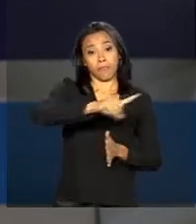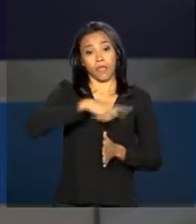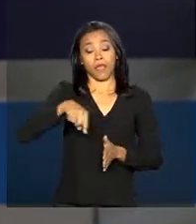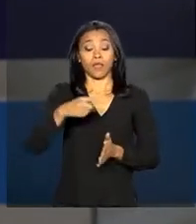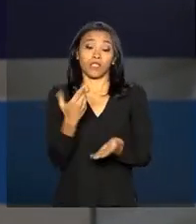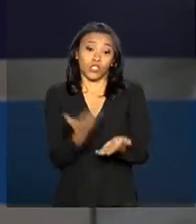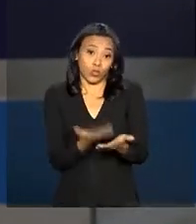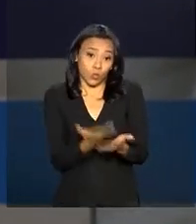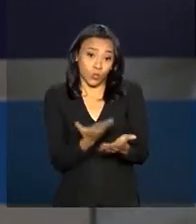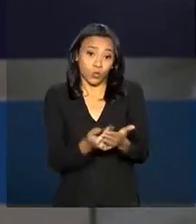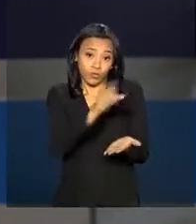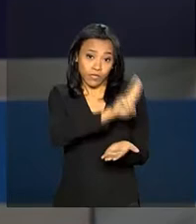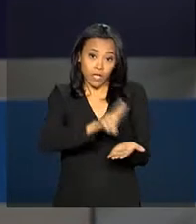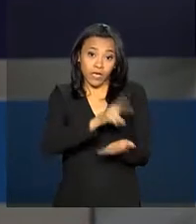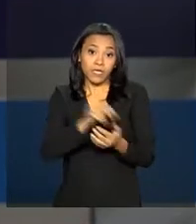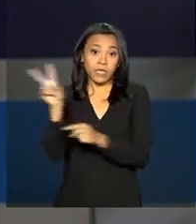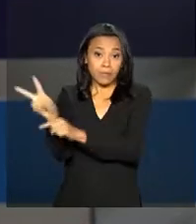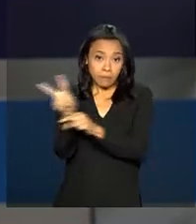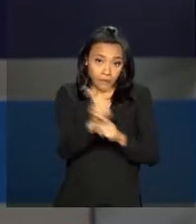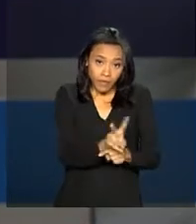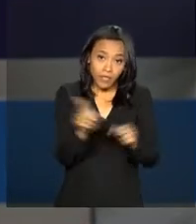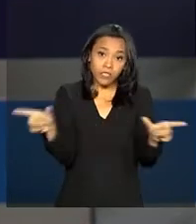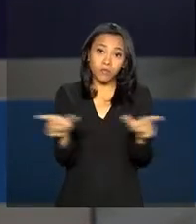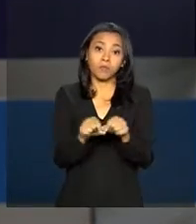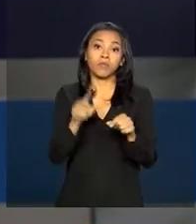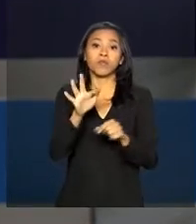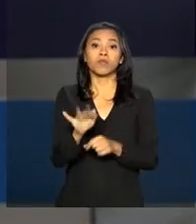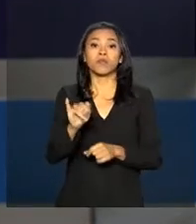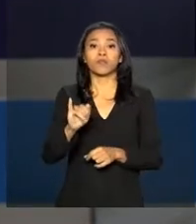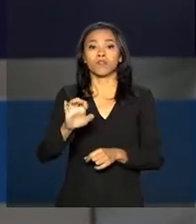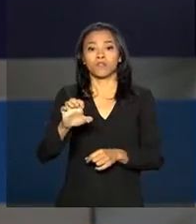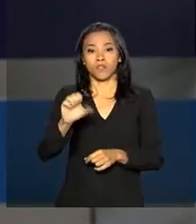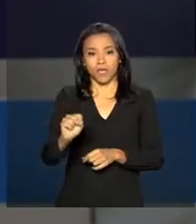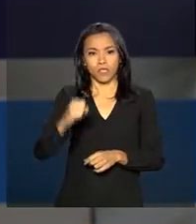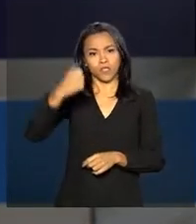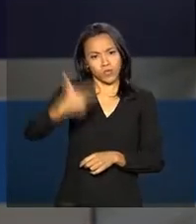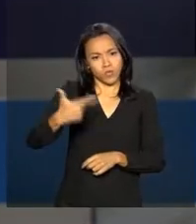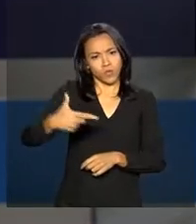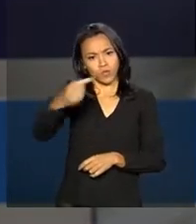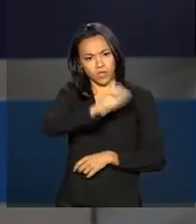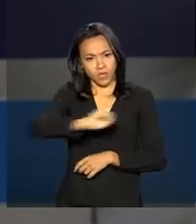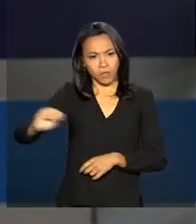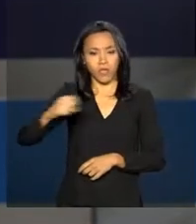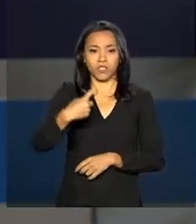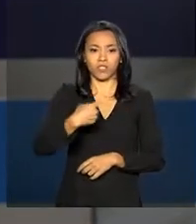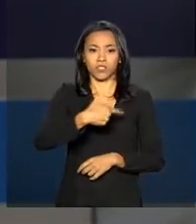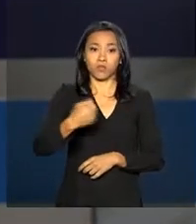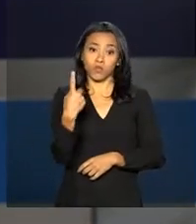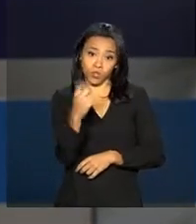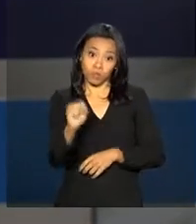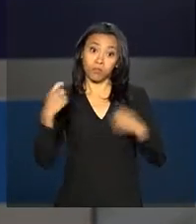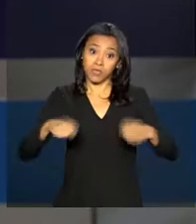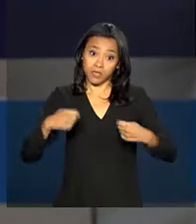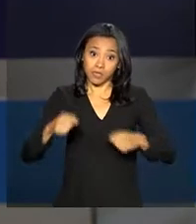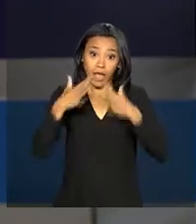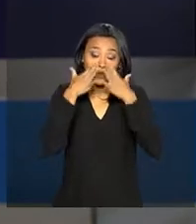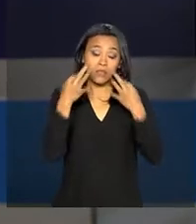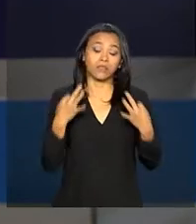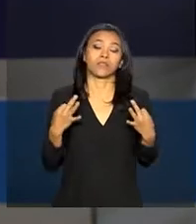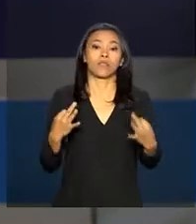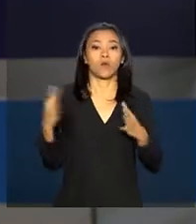pegar empréstimos pelo fundo de financiamento estudantil o fies no segundo semestre de 2008 devem ficar